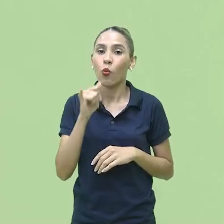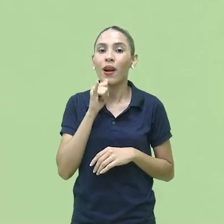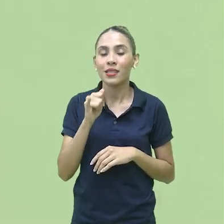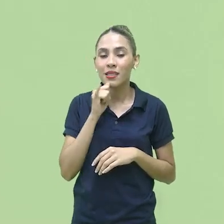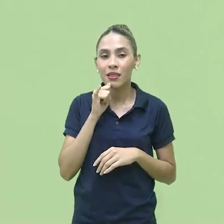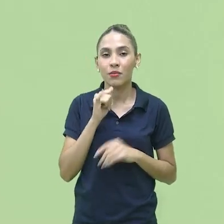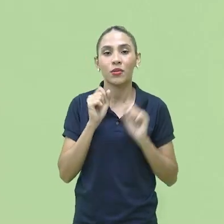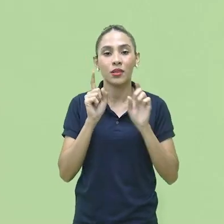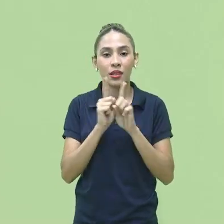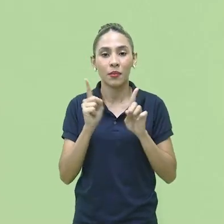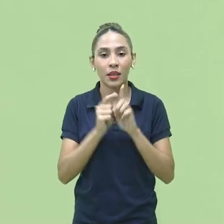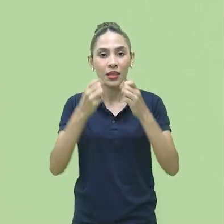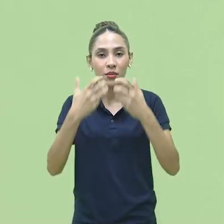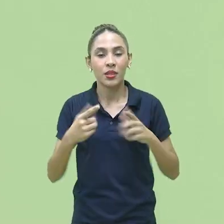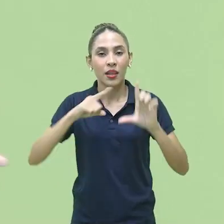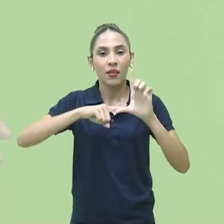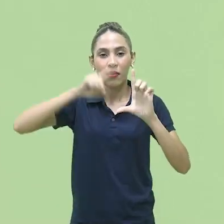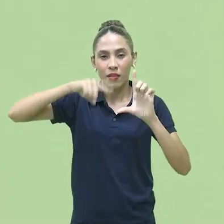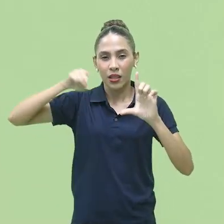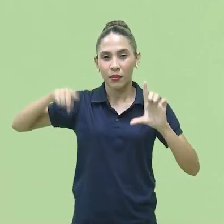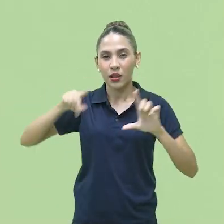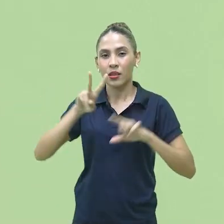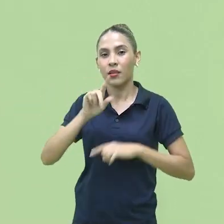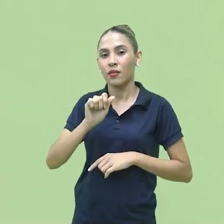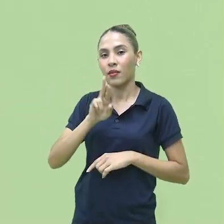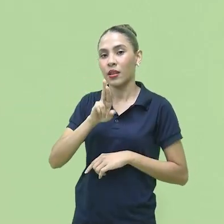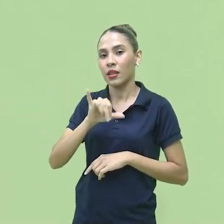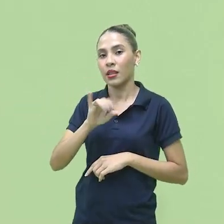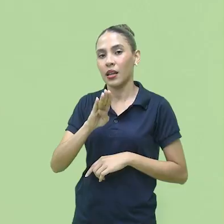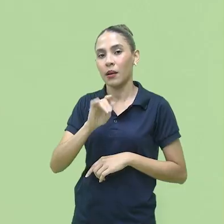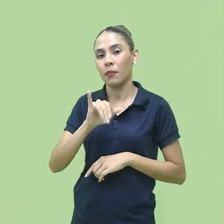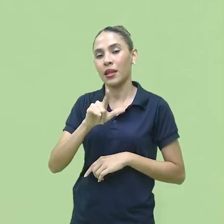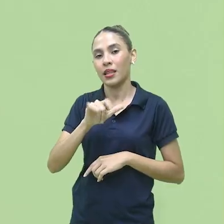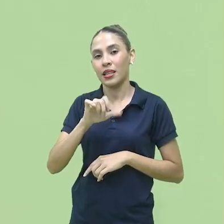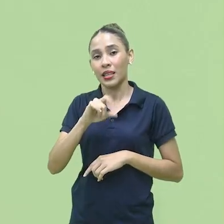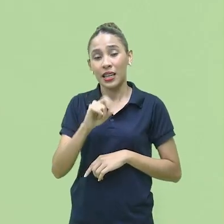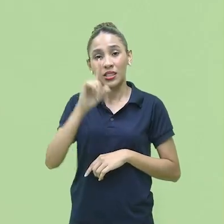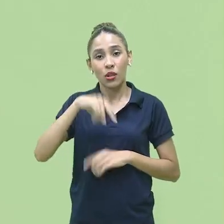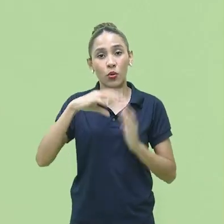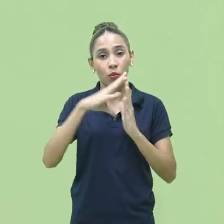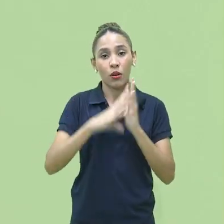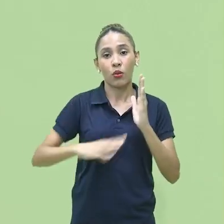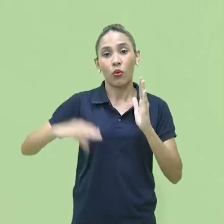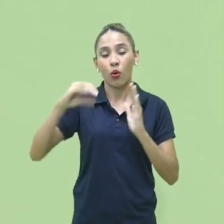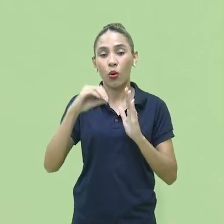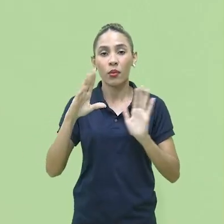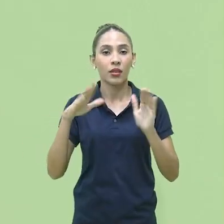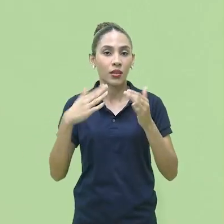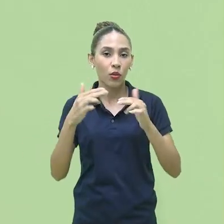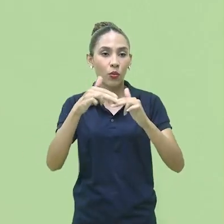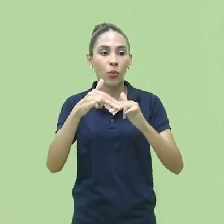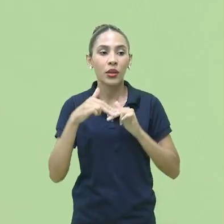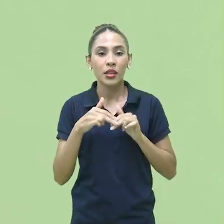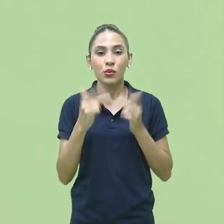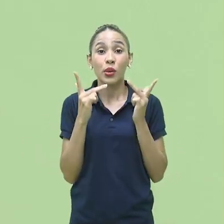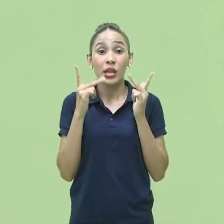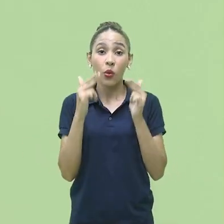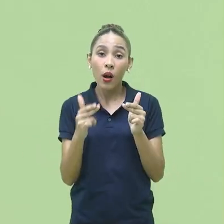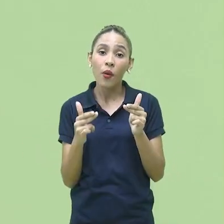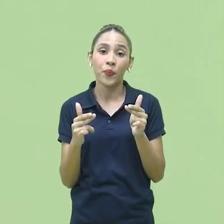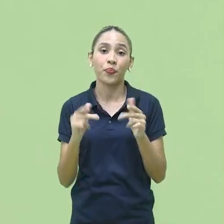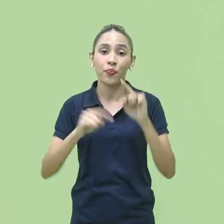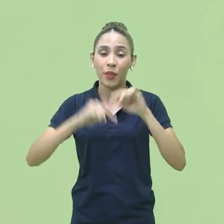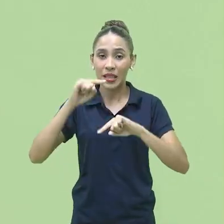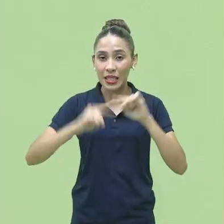no que diz respeito à variabilidade. Nesse caso aí, nós vamos ter uma cópia, então os indivíduos eles vão ser exatamente iguais em